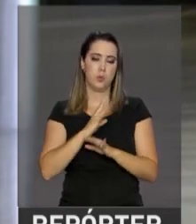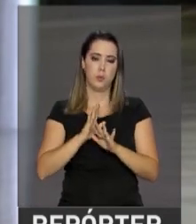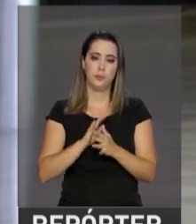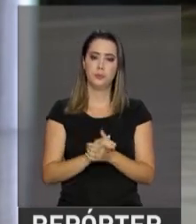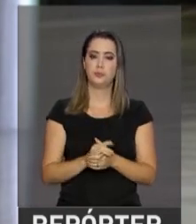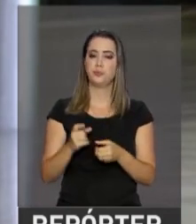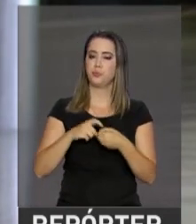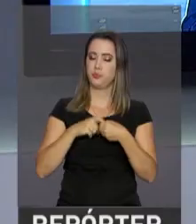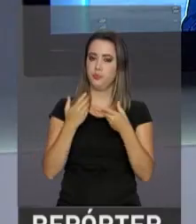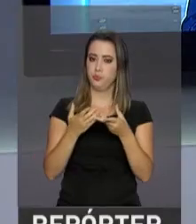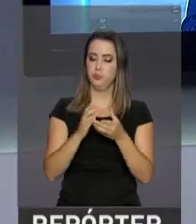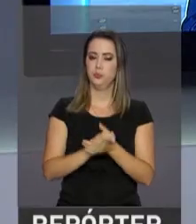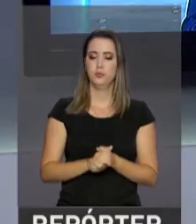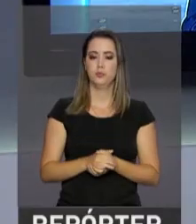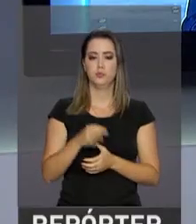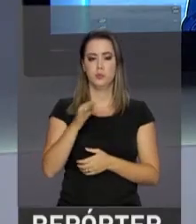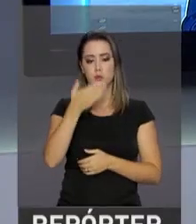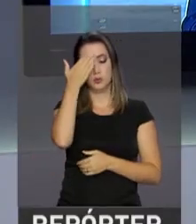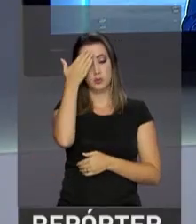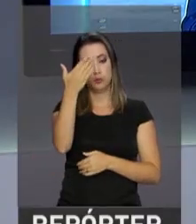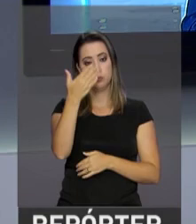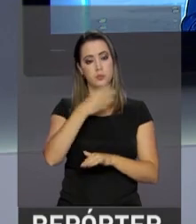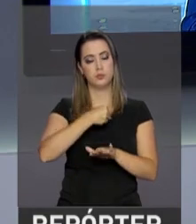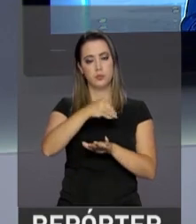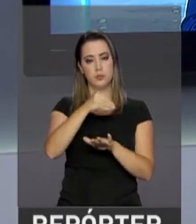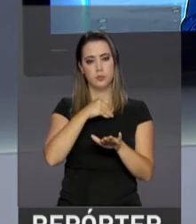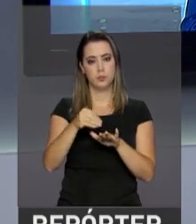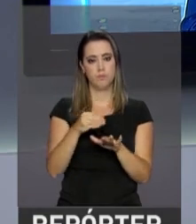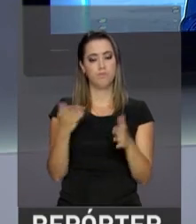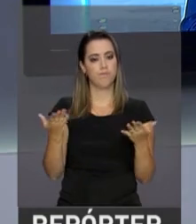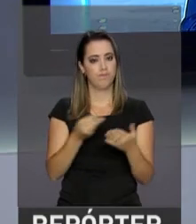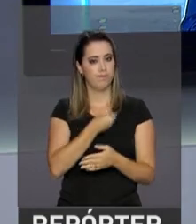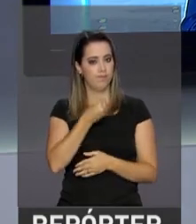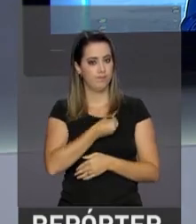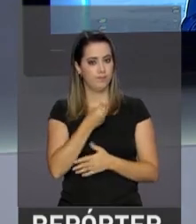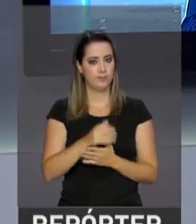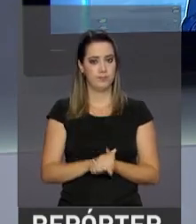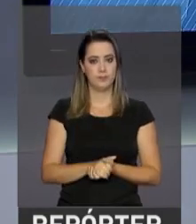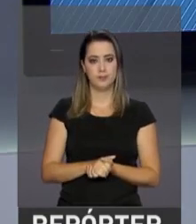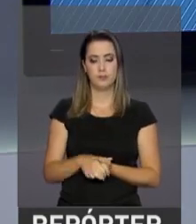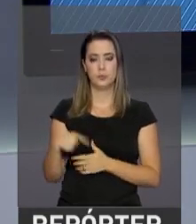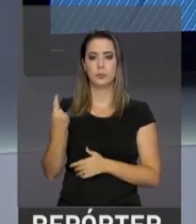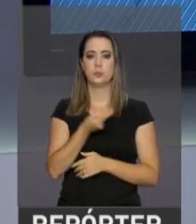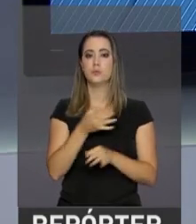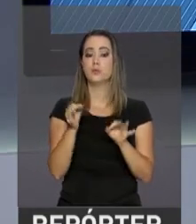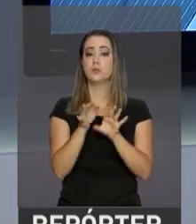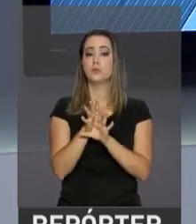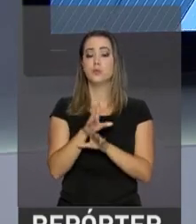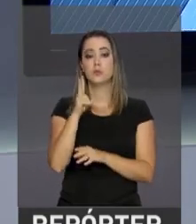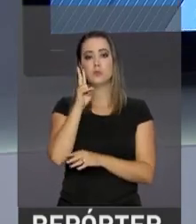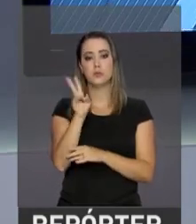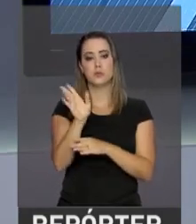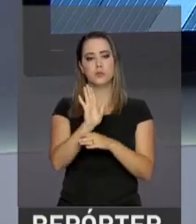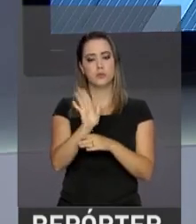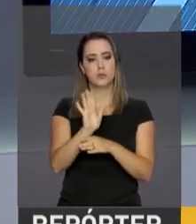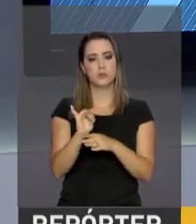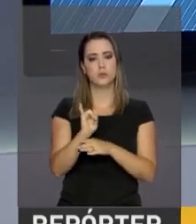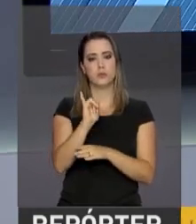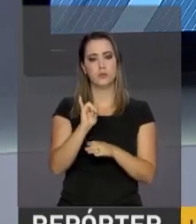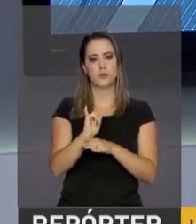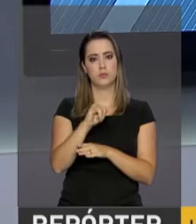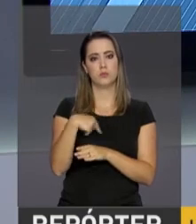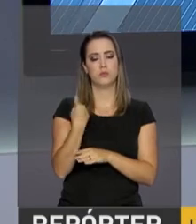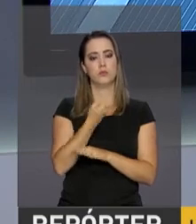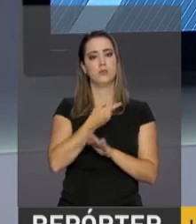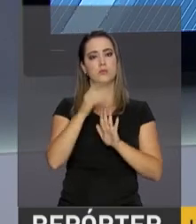volto com você, Roberto. Isso aí. Obrigado, Pablo, pelas informações ao vivo aí para a gente. E nós ficamos por aqui. Você pode rever as